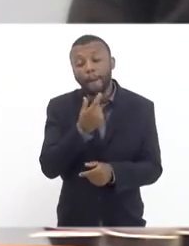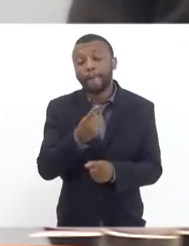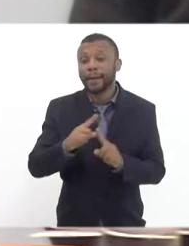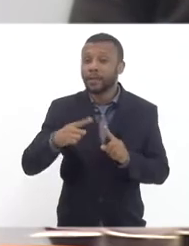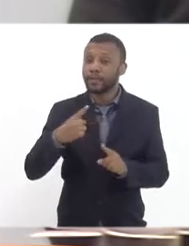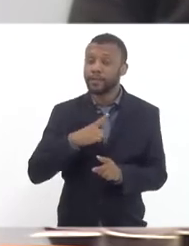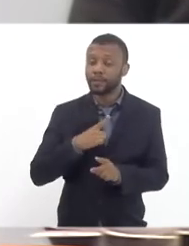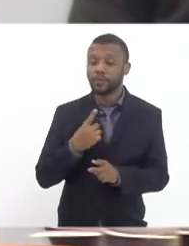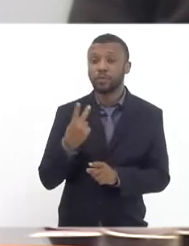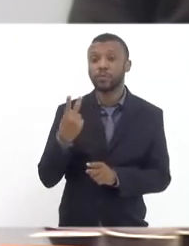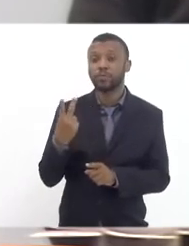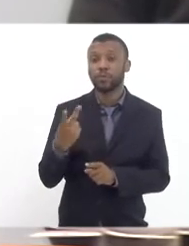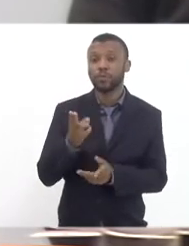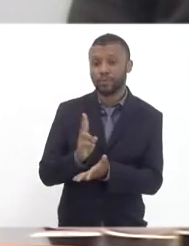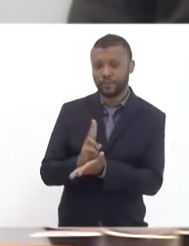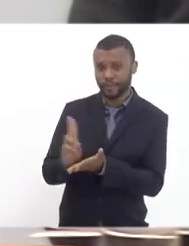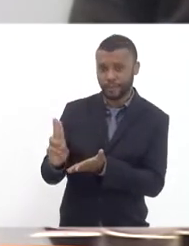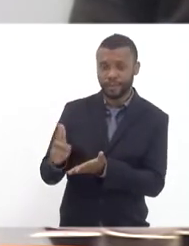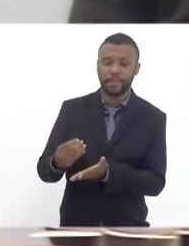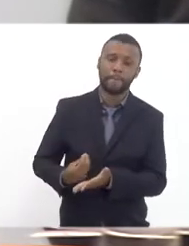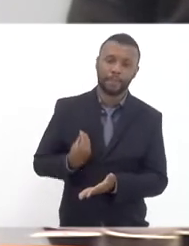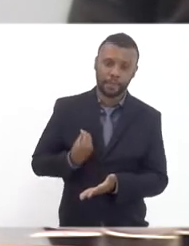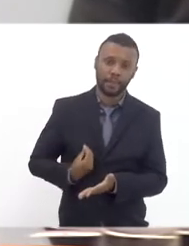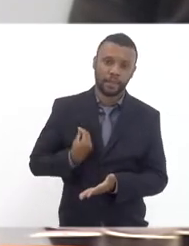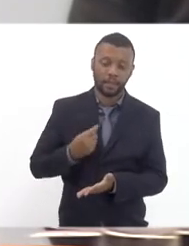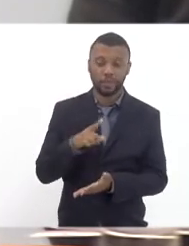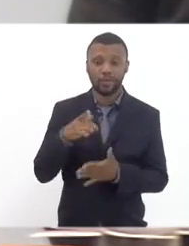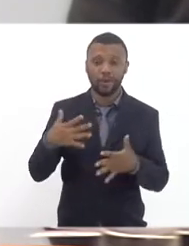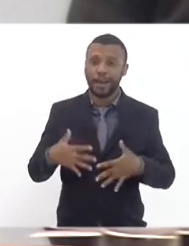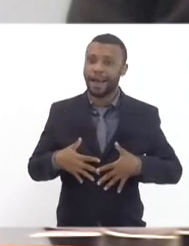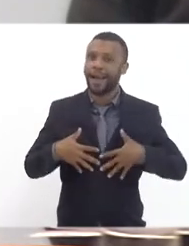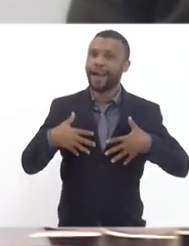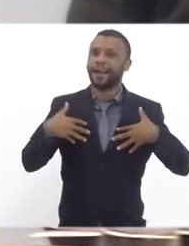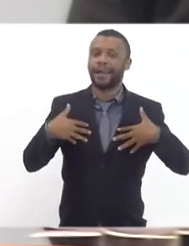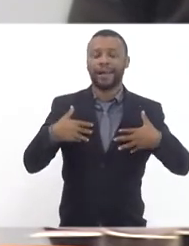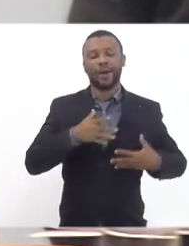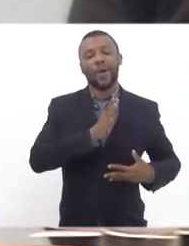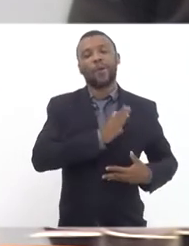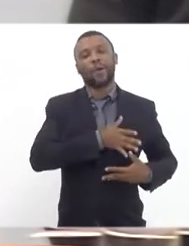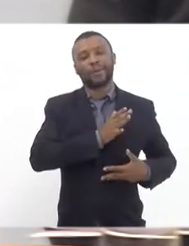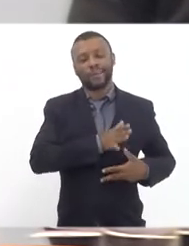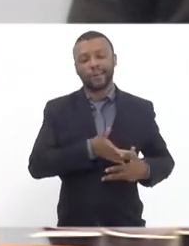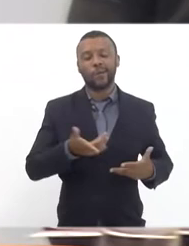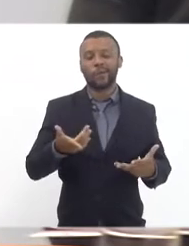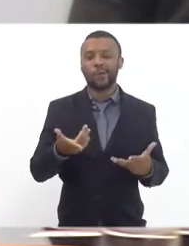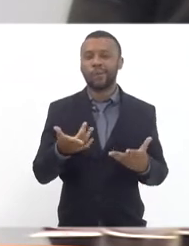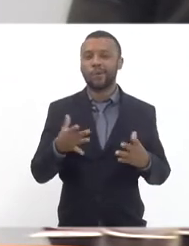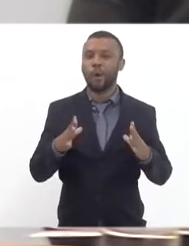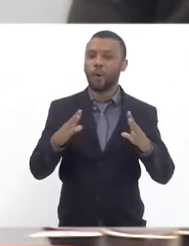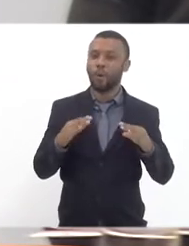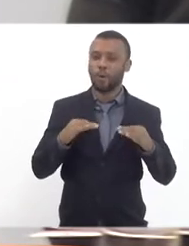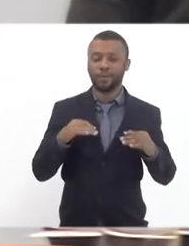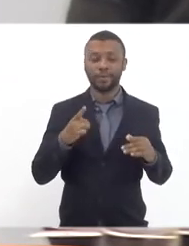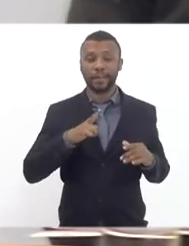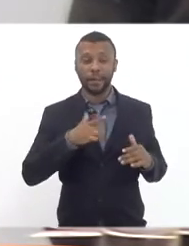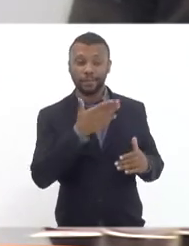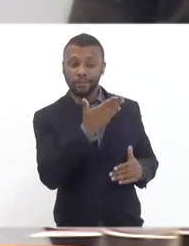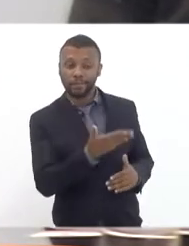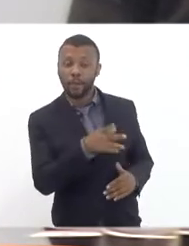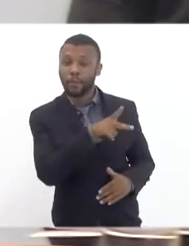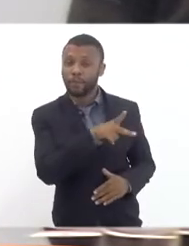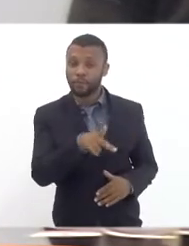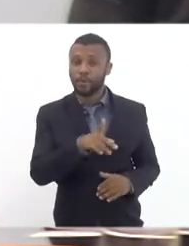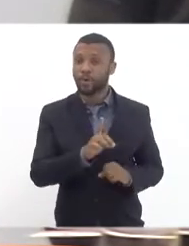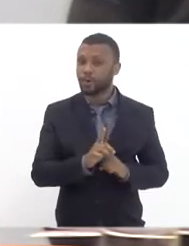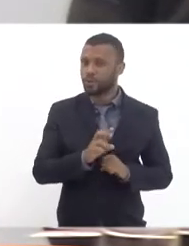presentes, isso não só alegra o coração, como conforta contar com o professor doutor Rui Aniceto, que